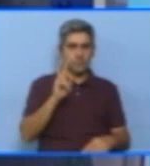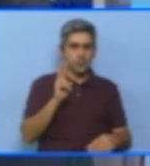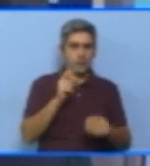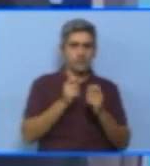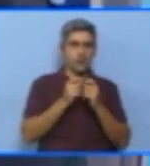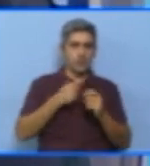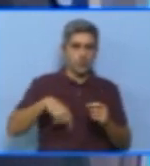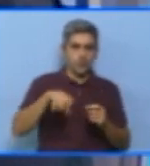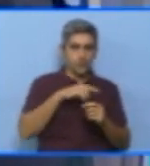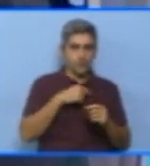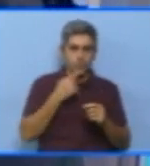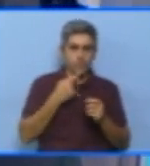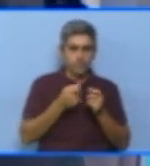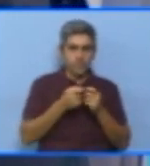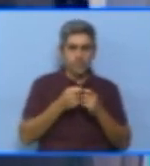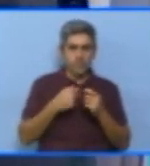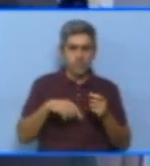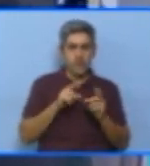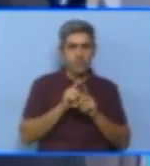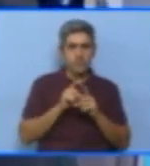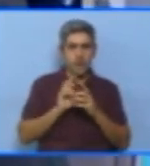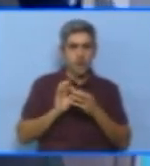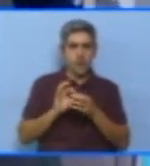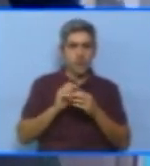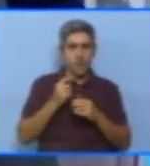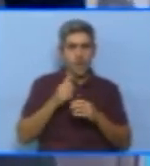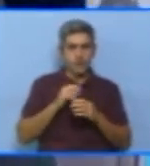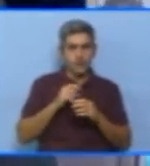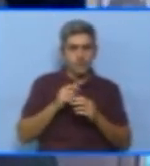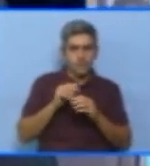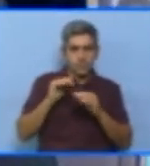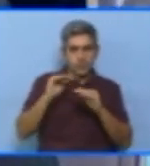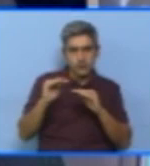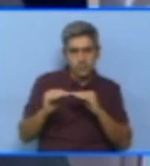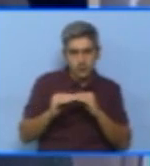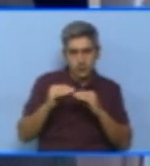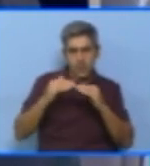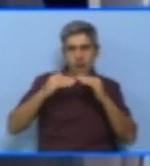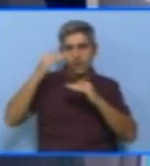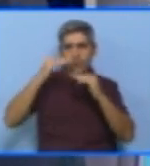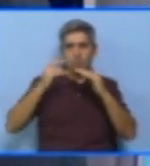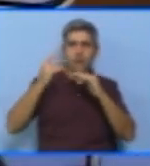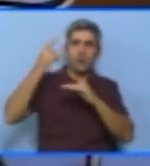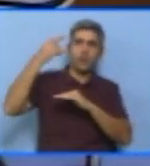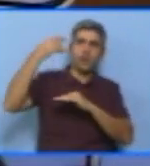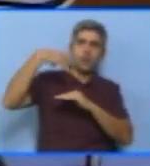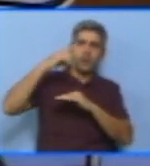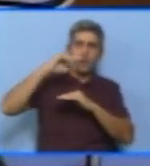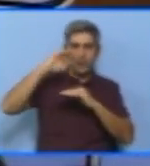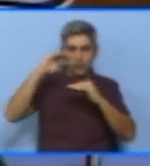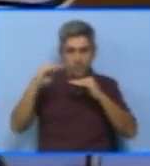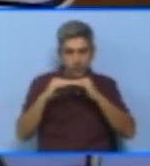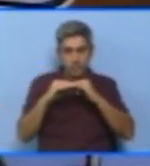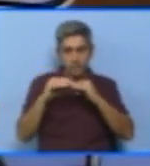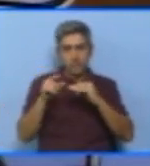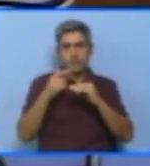perto de nós, muito perto de nós, muito nosso irmão, quase rasteiro, quase da nossa estatura. E o melhor que